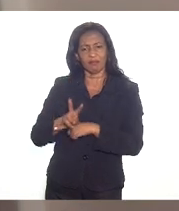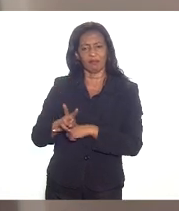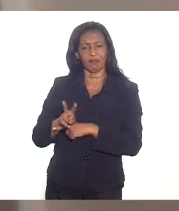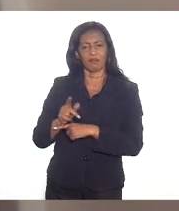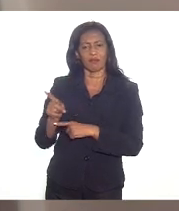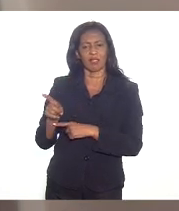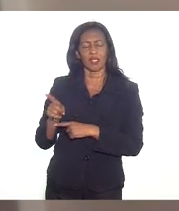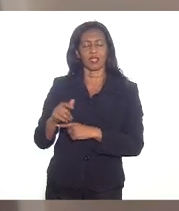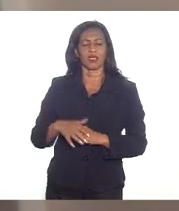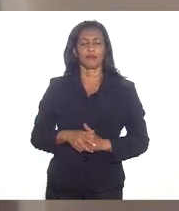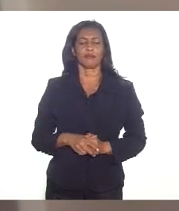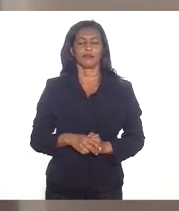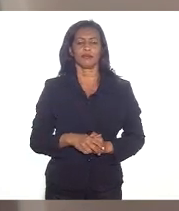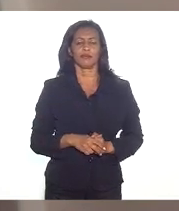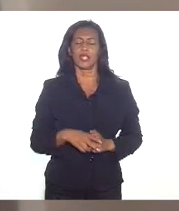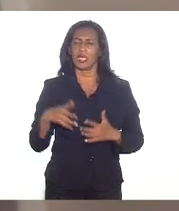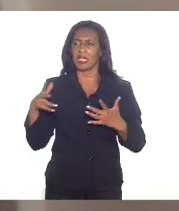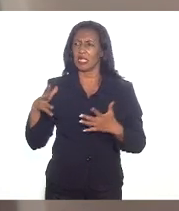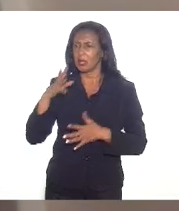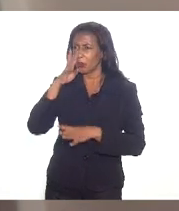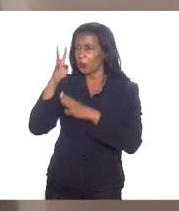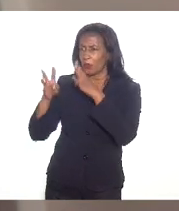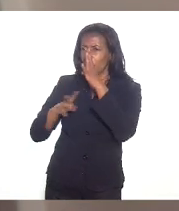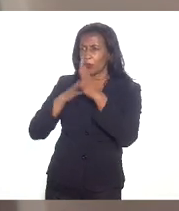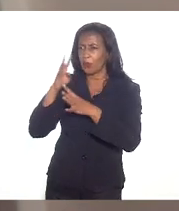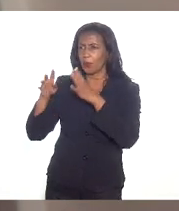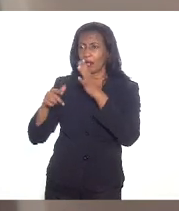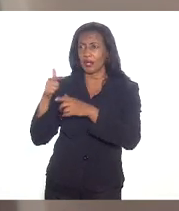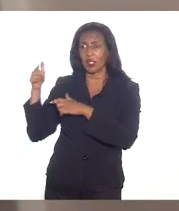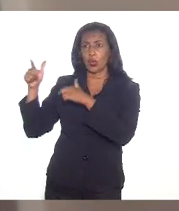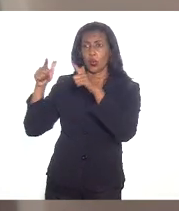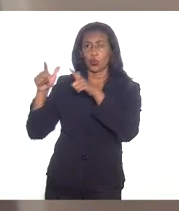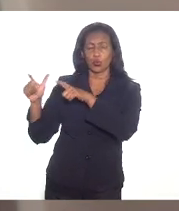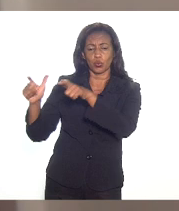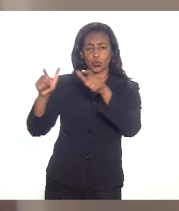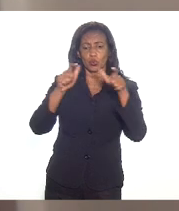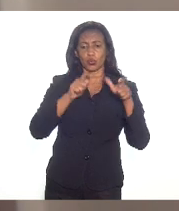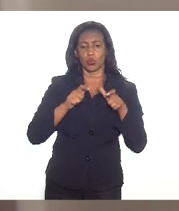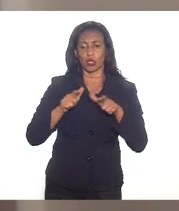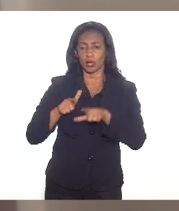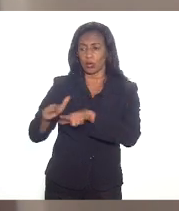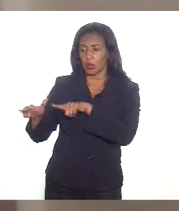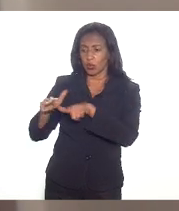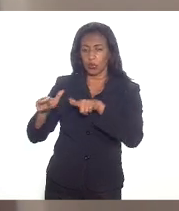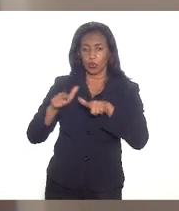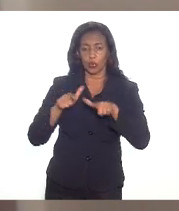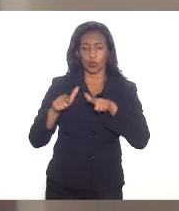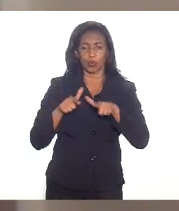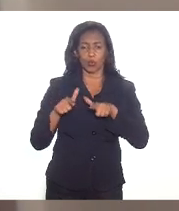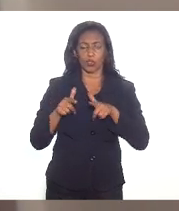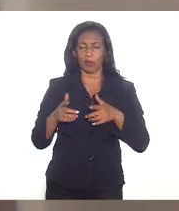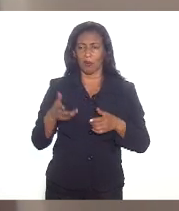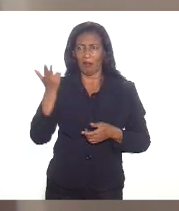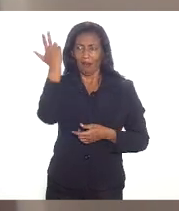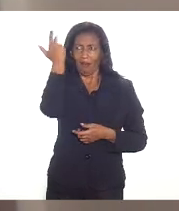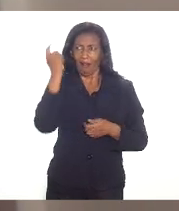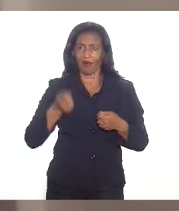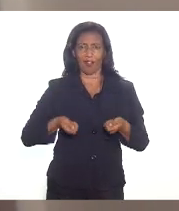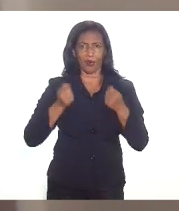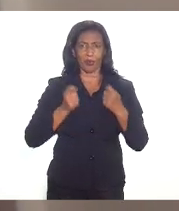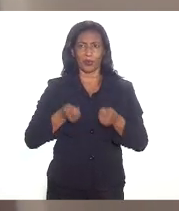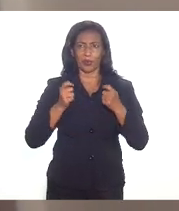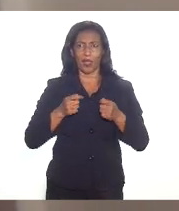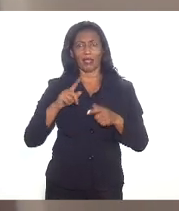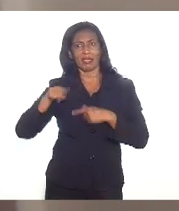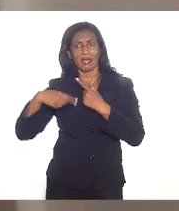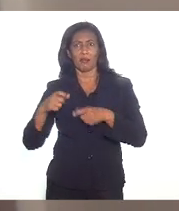usa defensiva agrícola em excesso, até mais do que em outras regiões brasileiras, e o trabalhador rural antes seguia a cavalo, depois de bicicleta e agora de